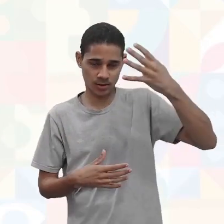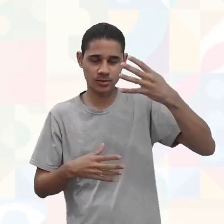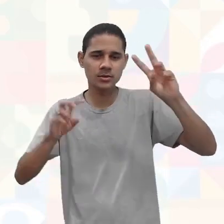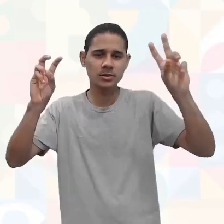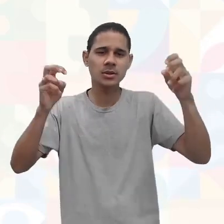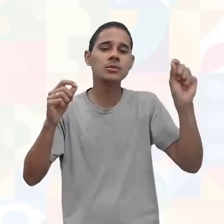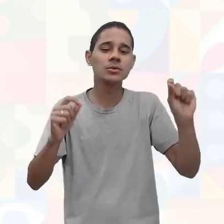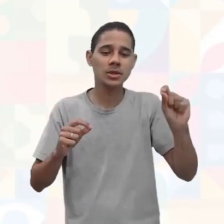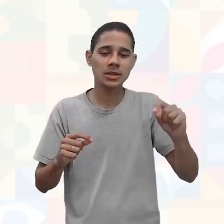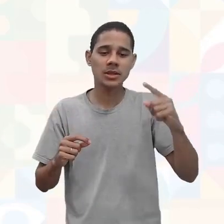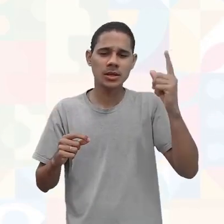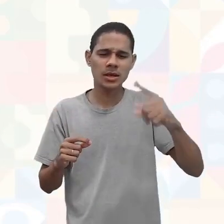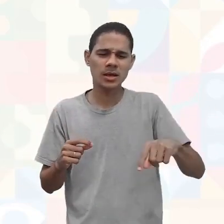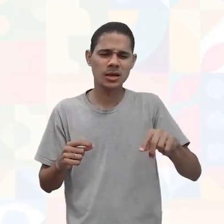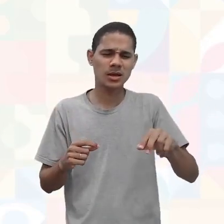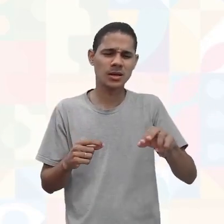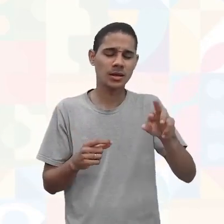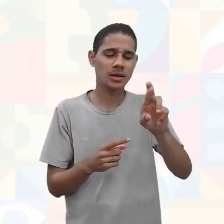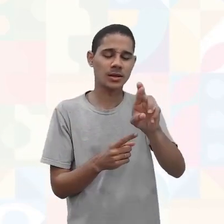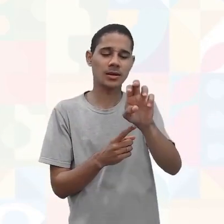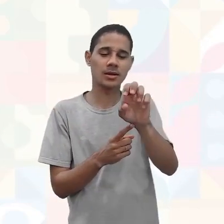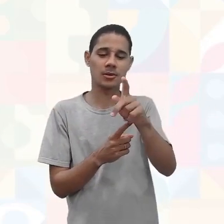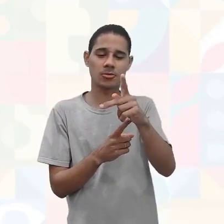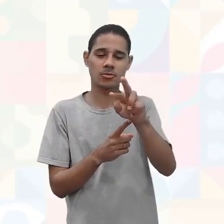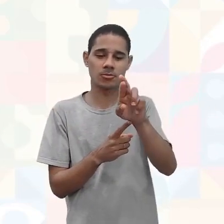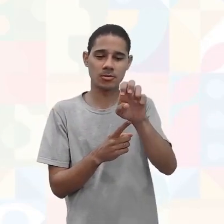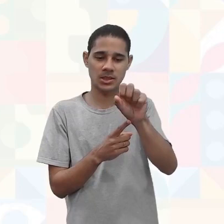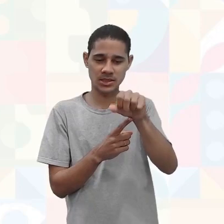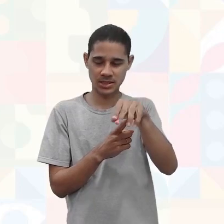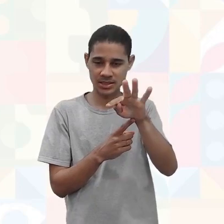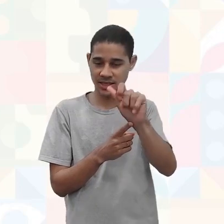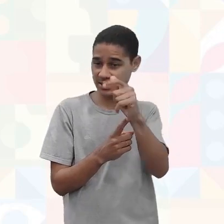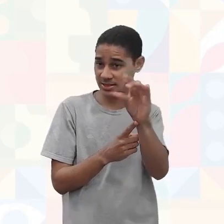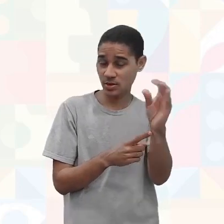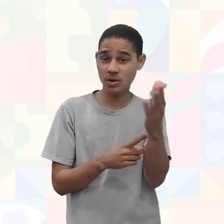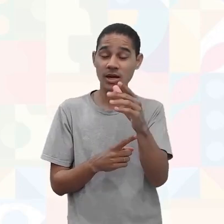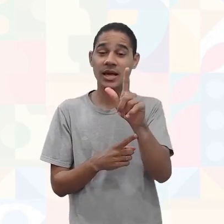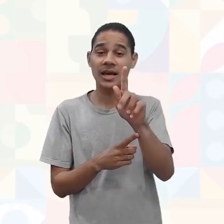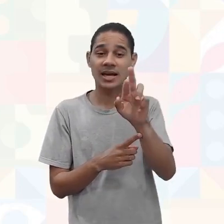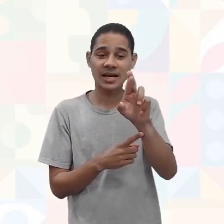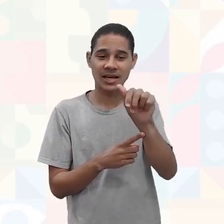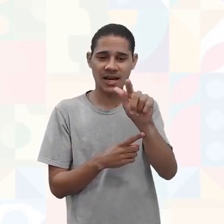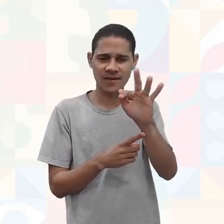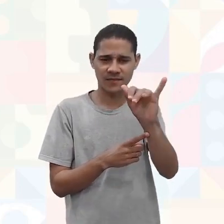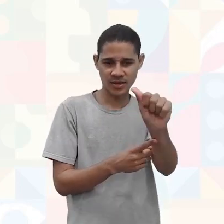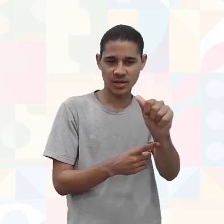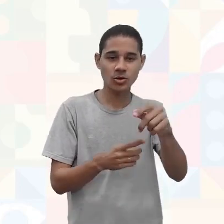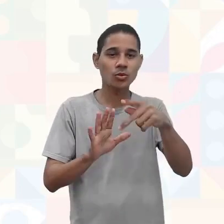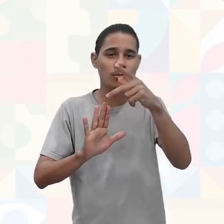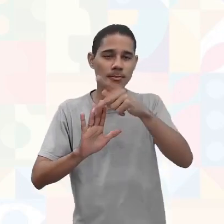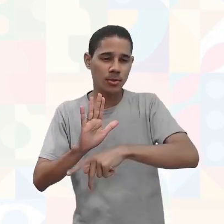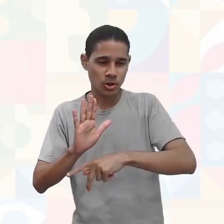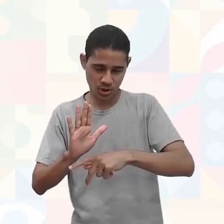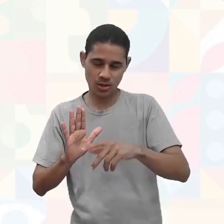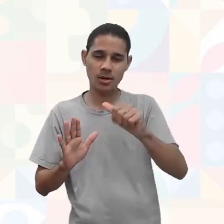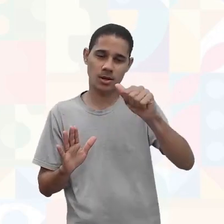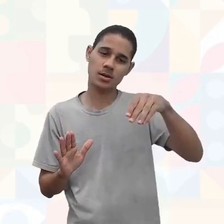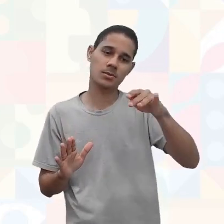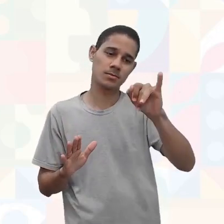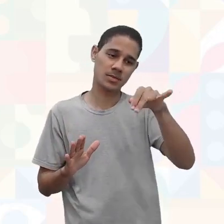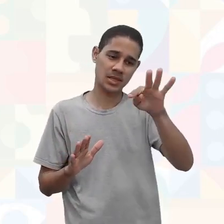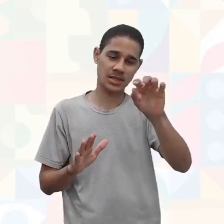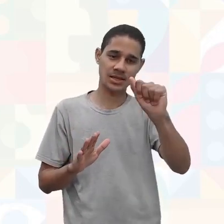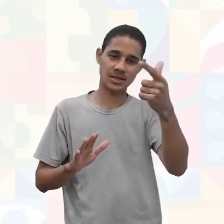sobre a representação gráfica do projeto de ambientação. Vocês perceberam que realmente existem vários